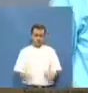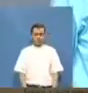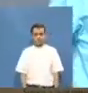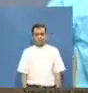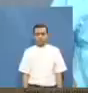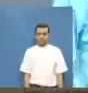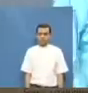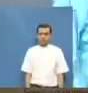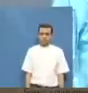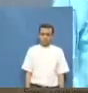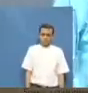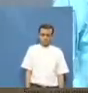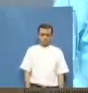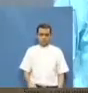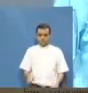Como é que você tá?